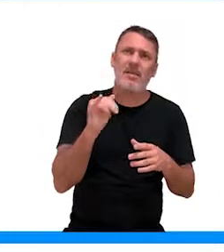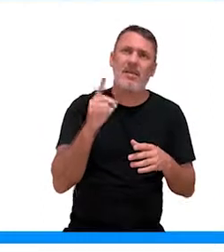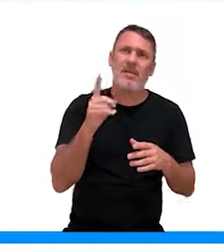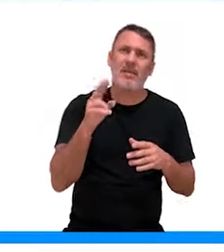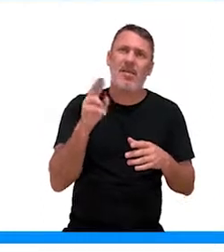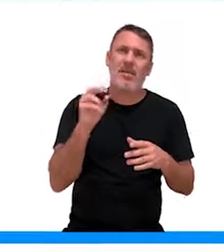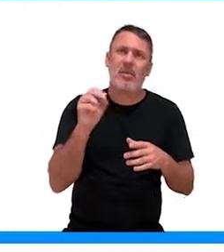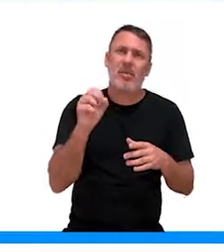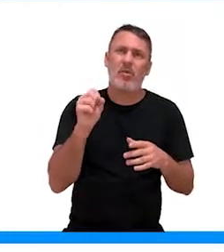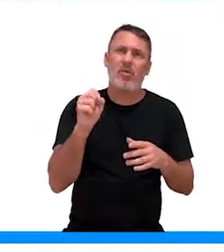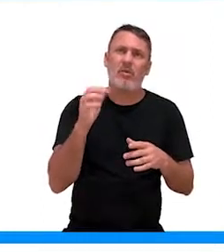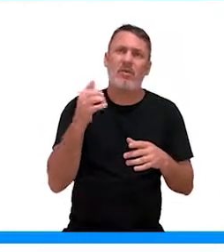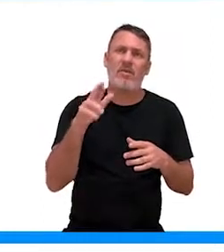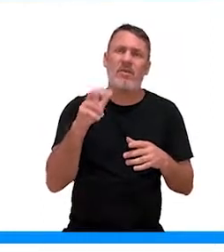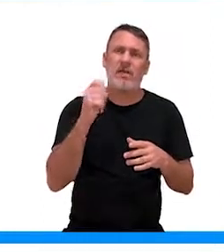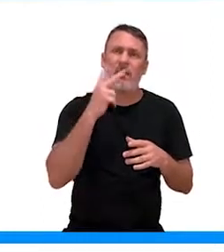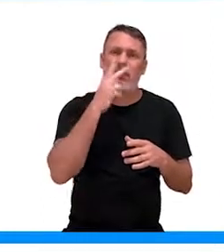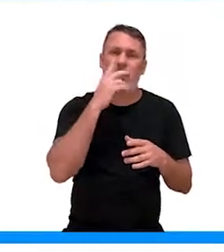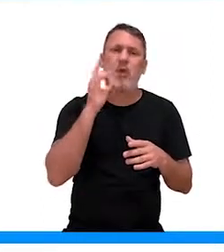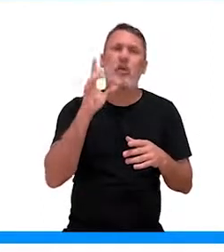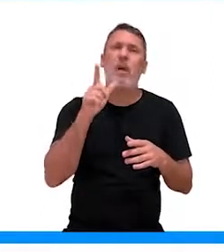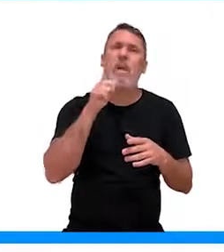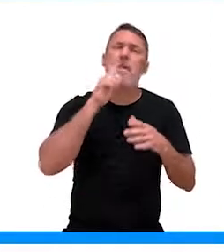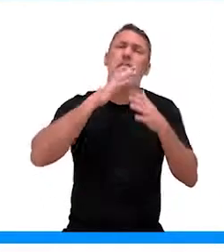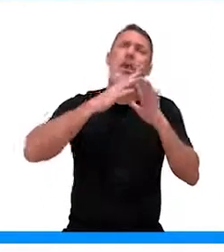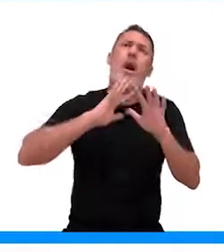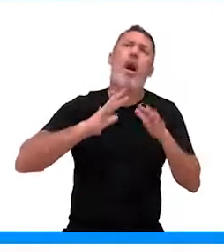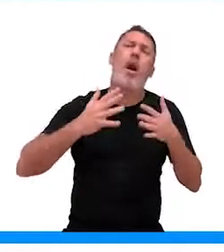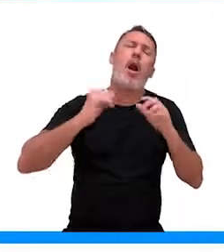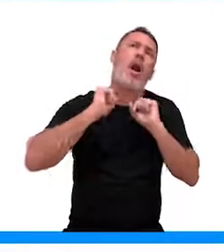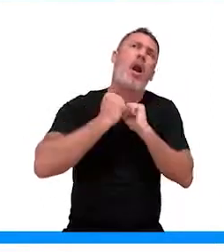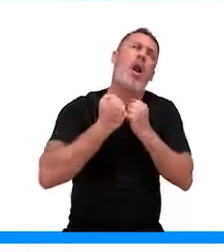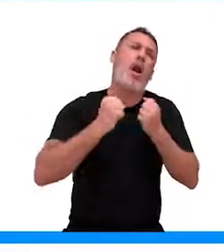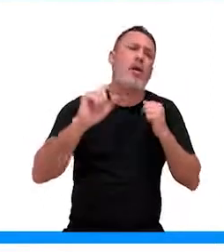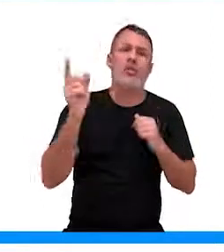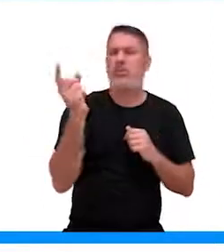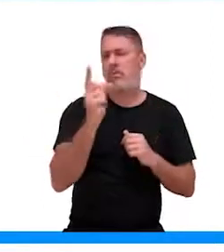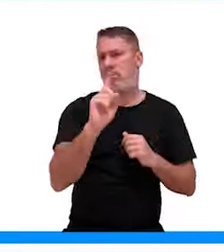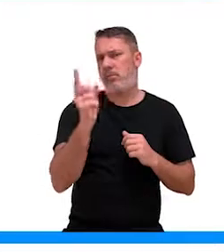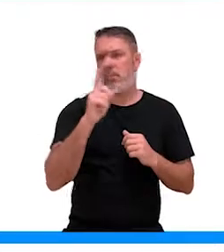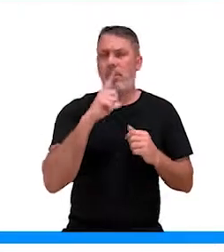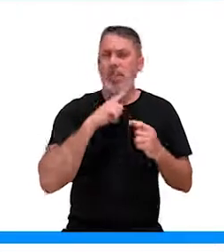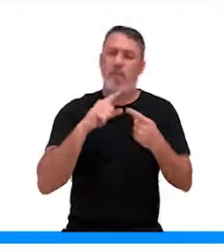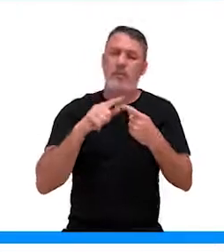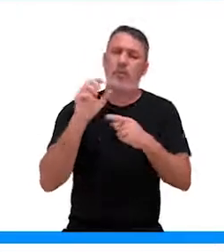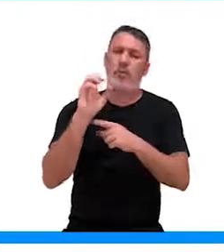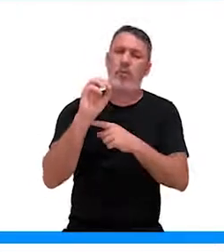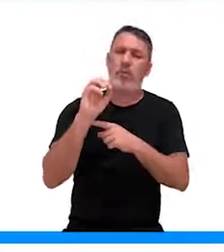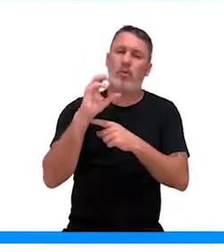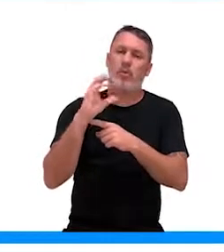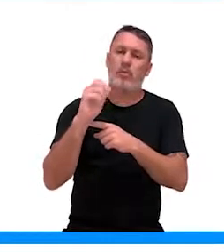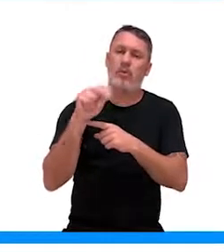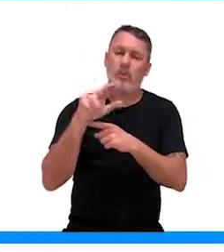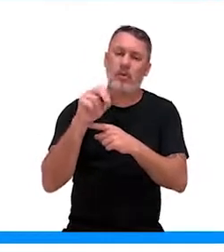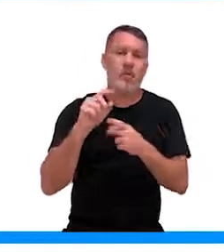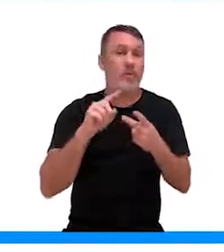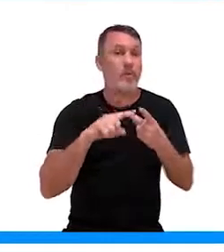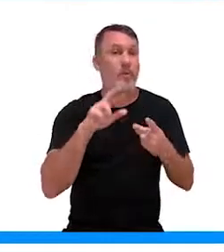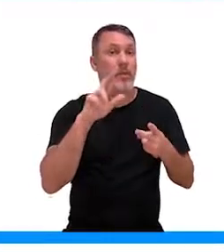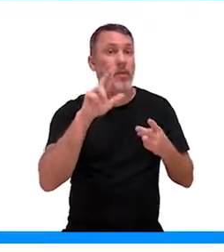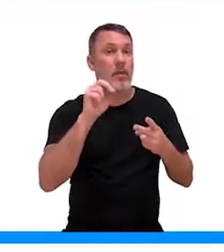como os grandes oceanos. Não. Nós temos aqui os oceanos, os rios,